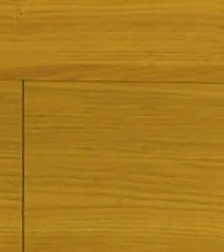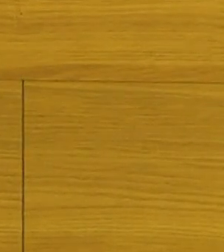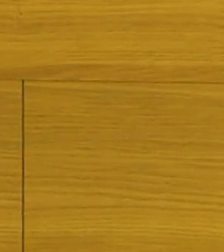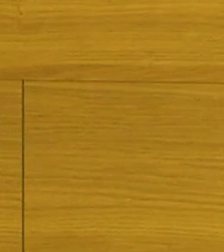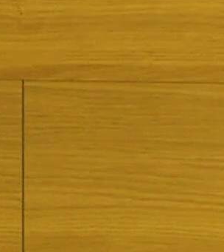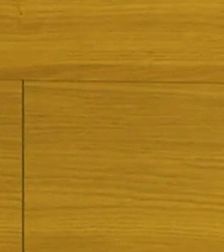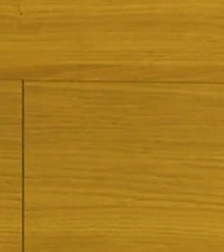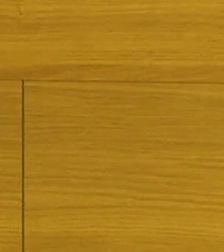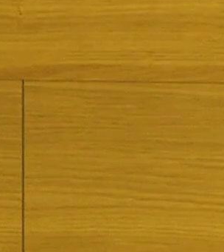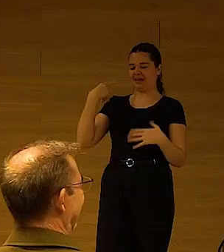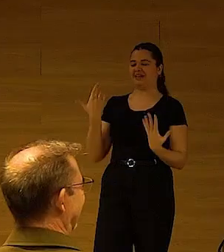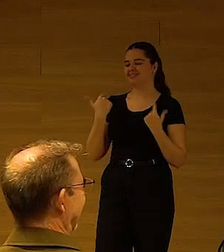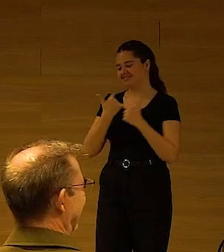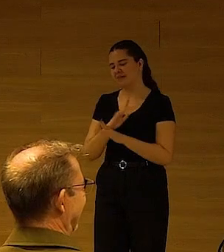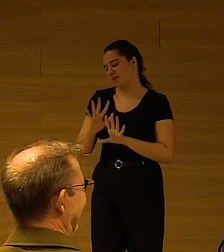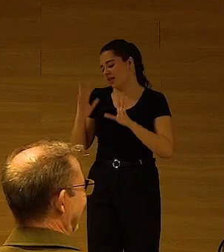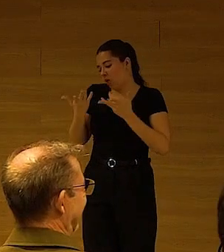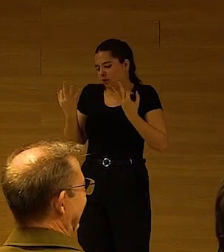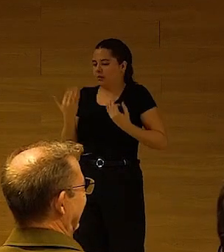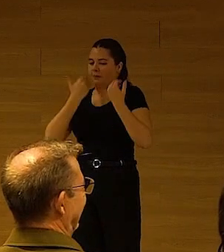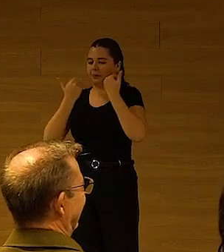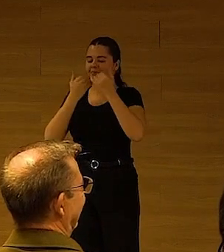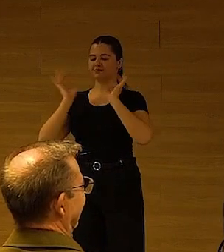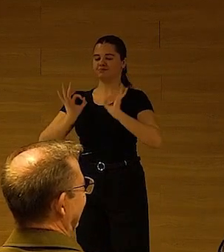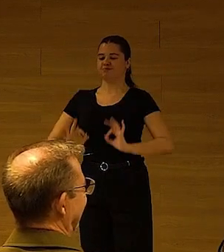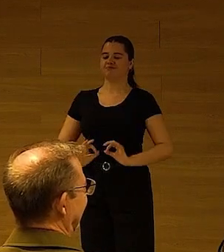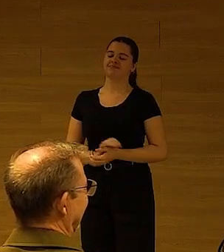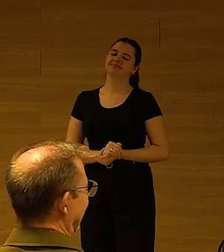maluco, mas dessa vez está tudo certo.